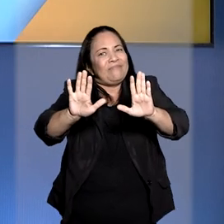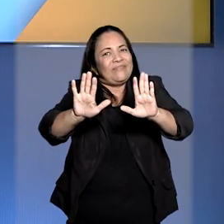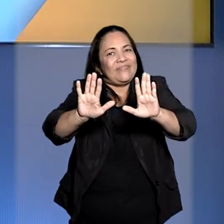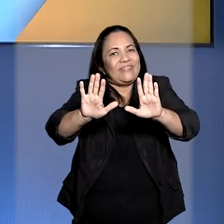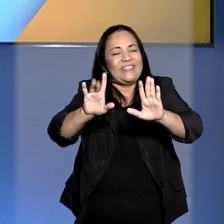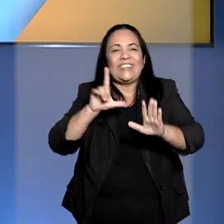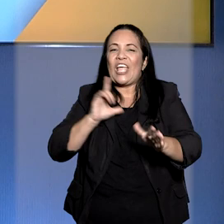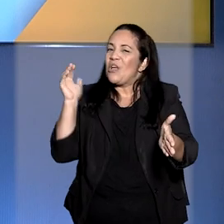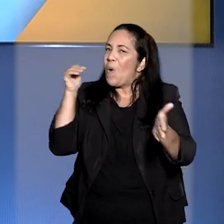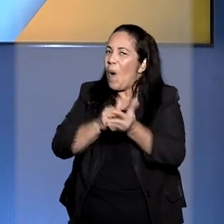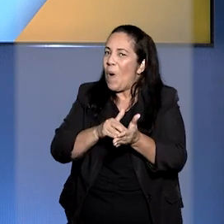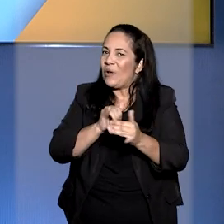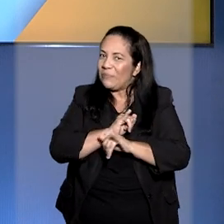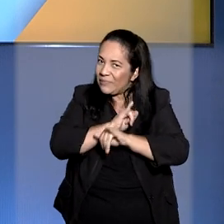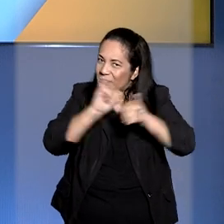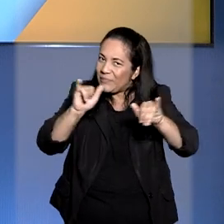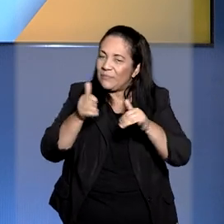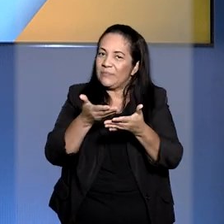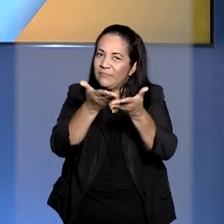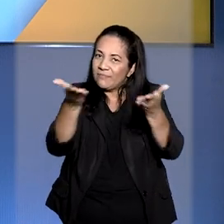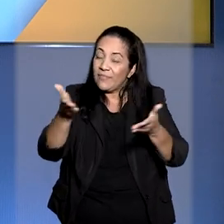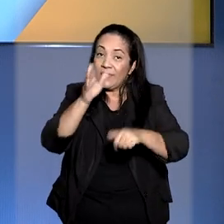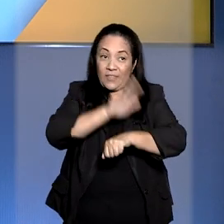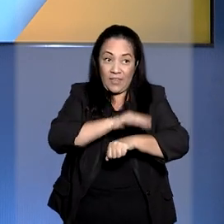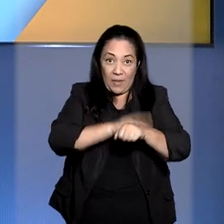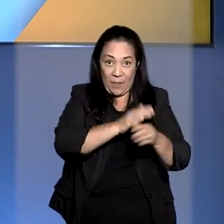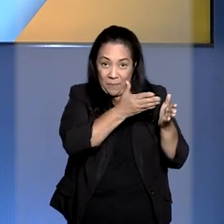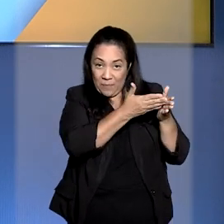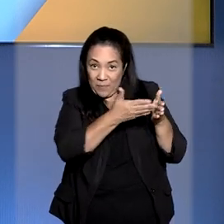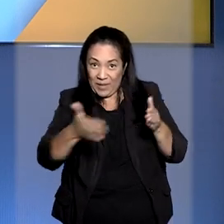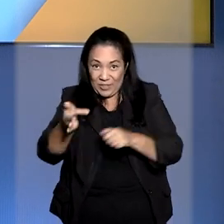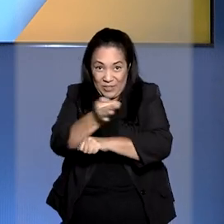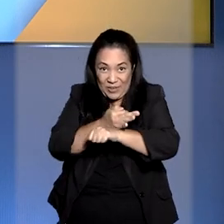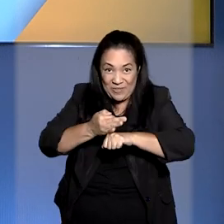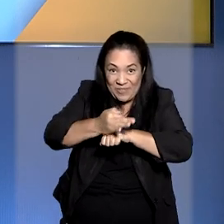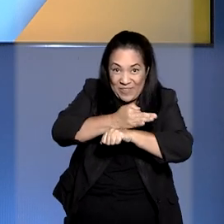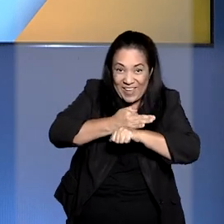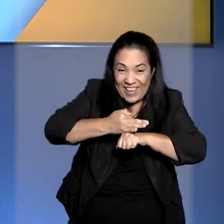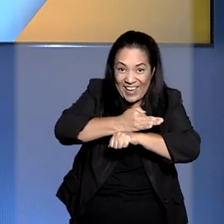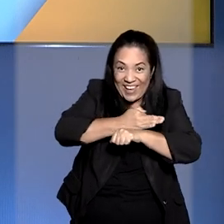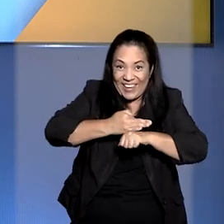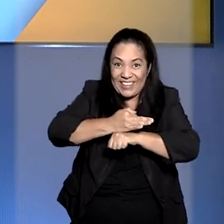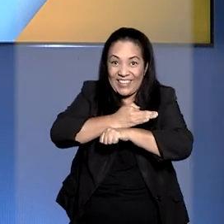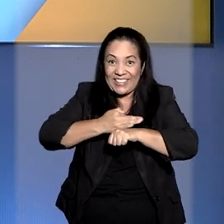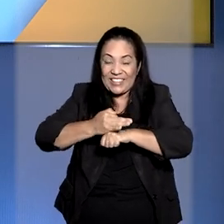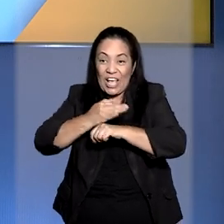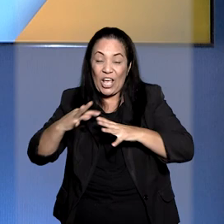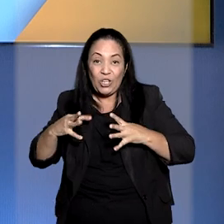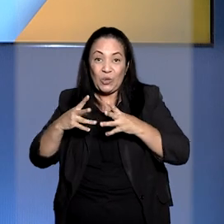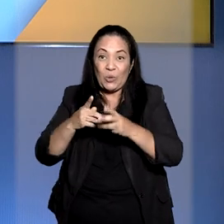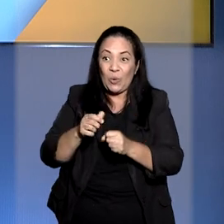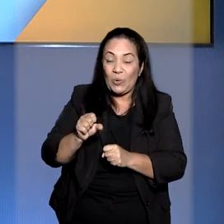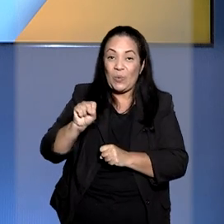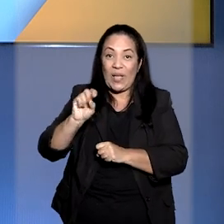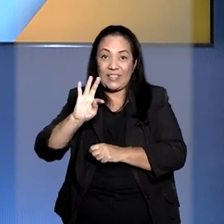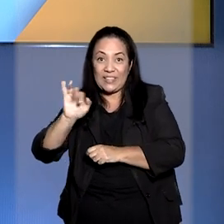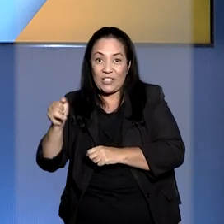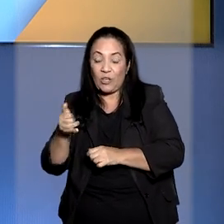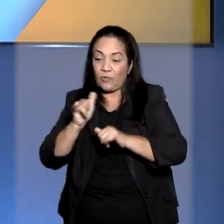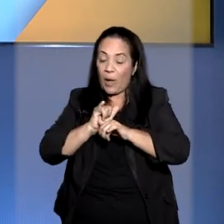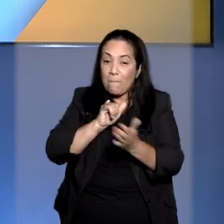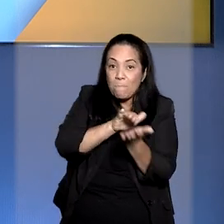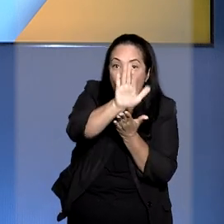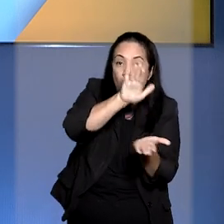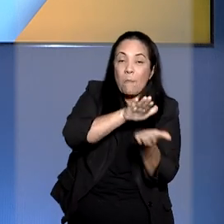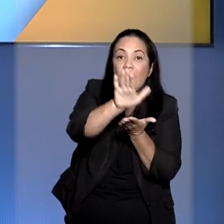e antes de encerrar uma última notícia durante o período de recesso e férias forenses as decisões do STJ